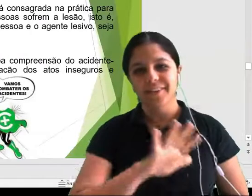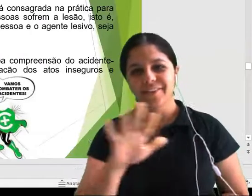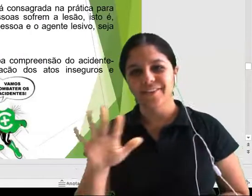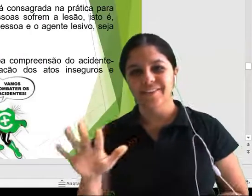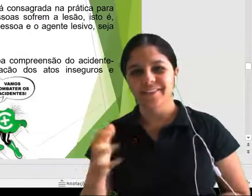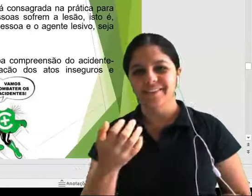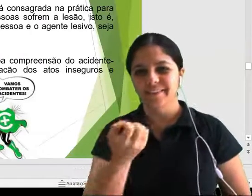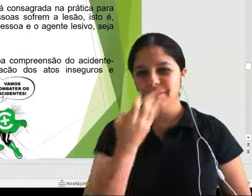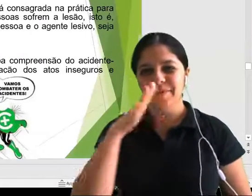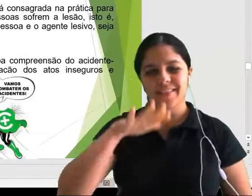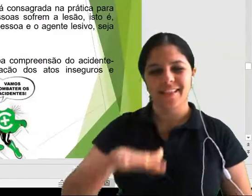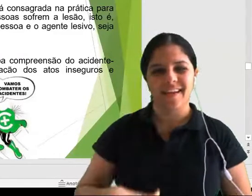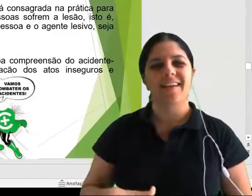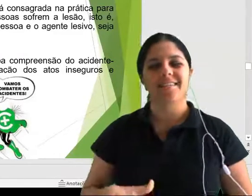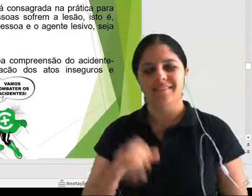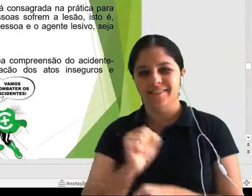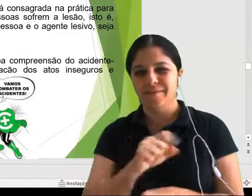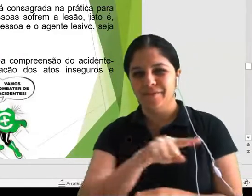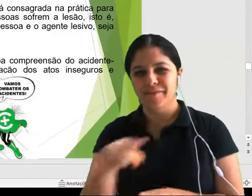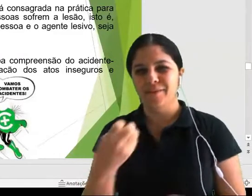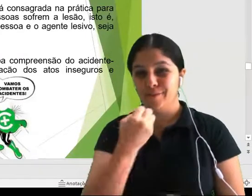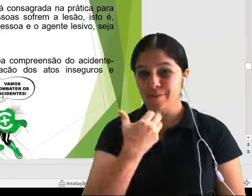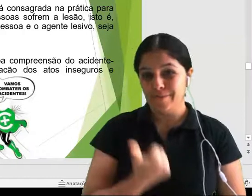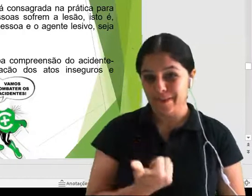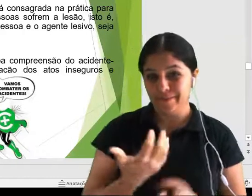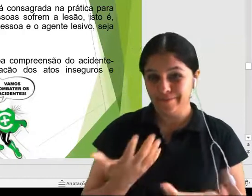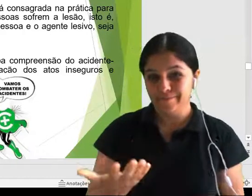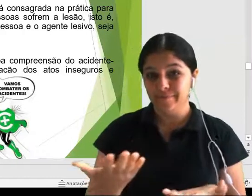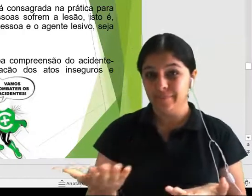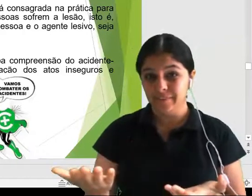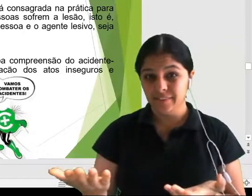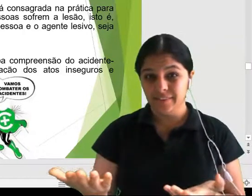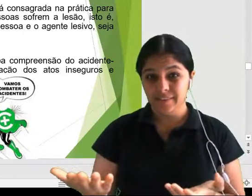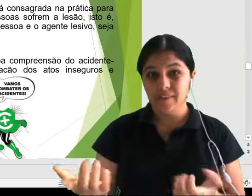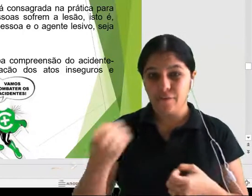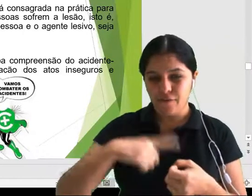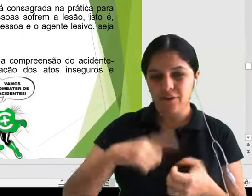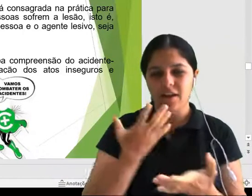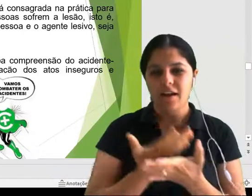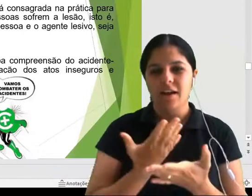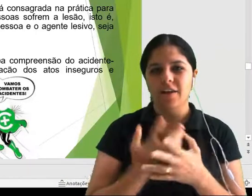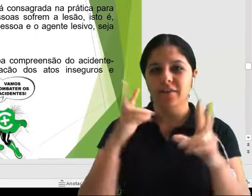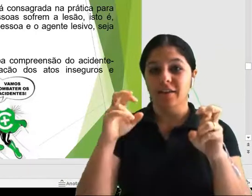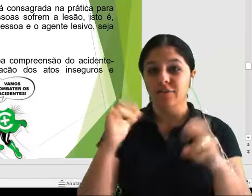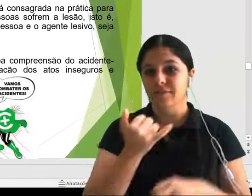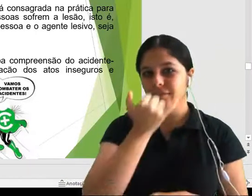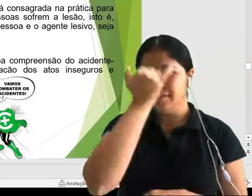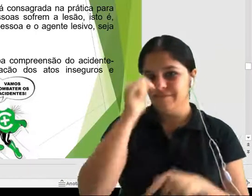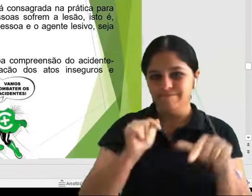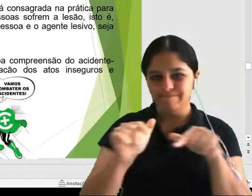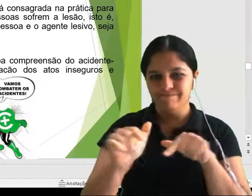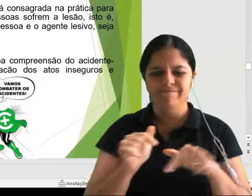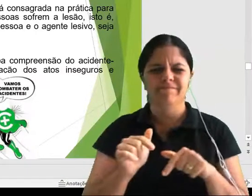Ei, pessoal, boa tarde. Espero que estejam todos bem. Vamos dar continuidade à nossa aula sobre acidente de